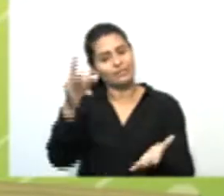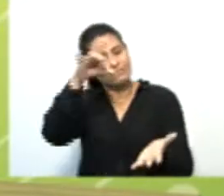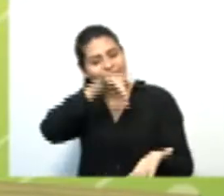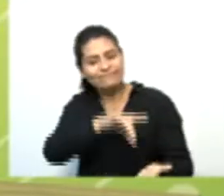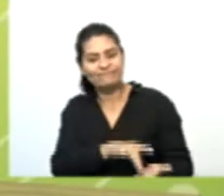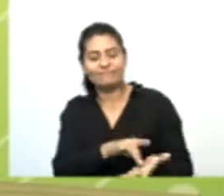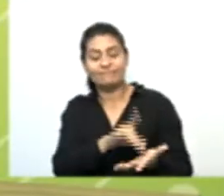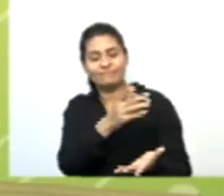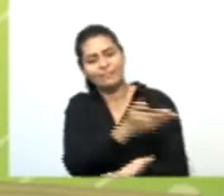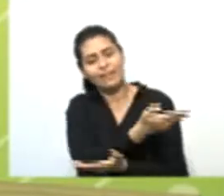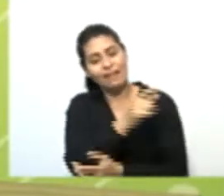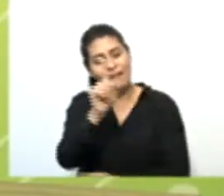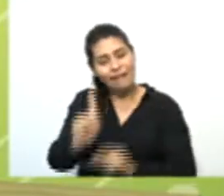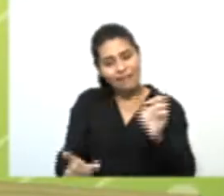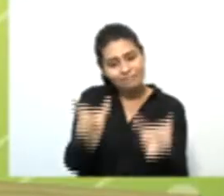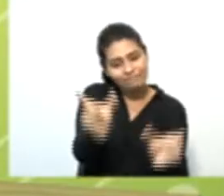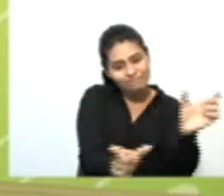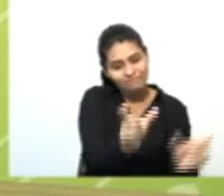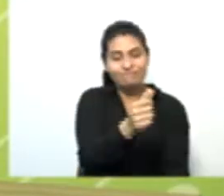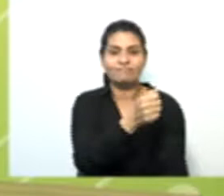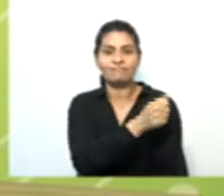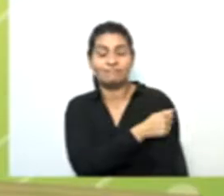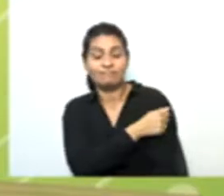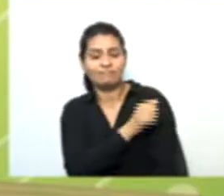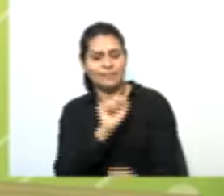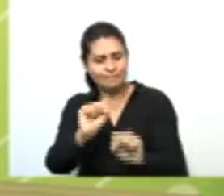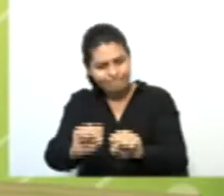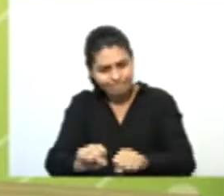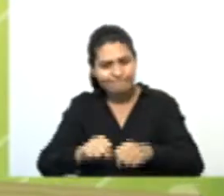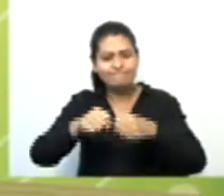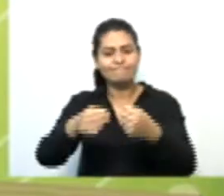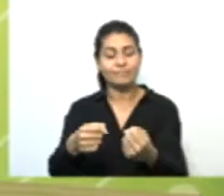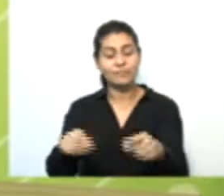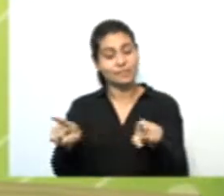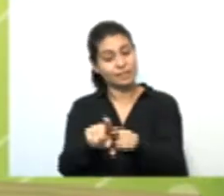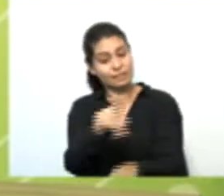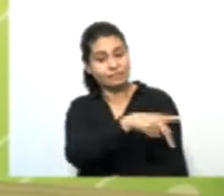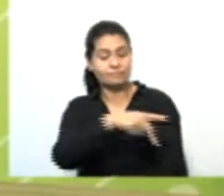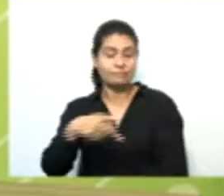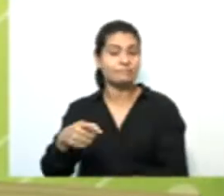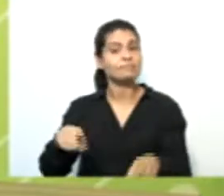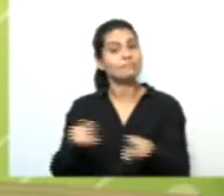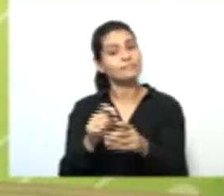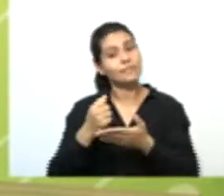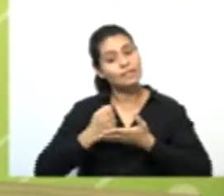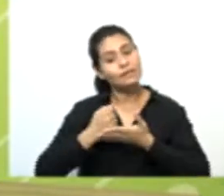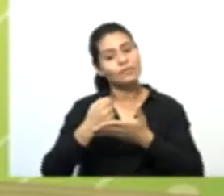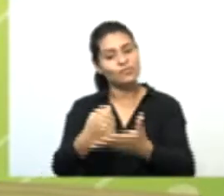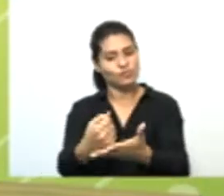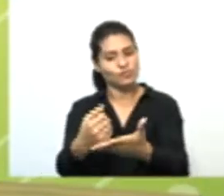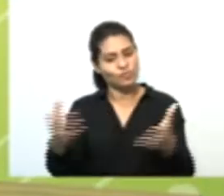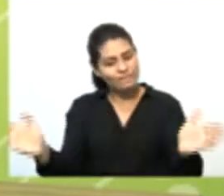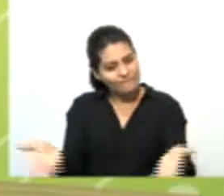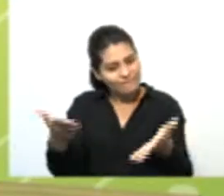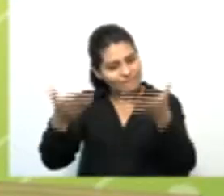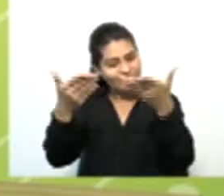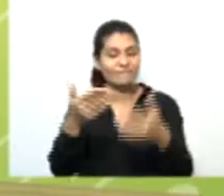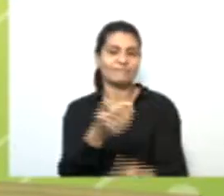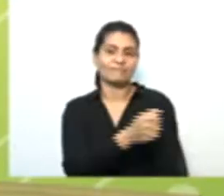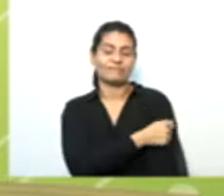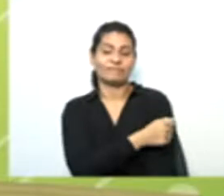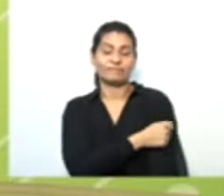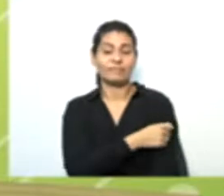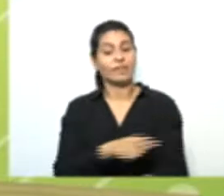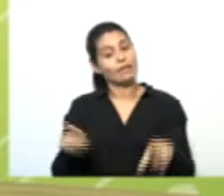coração cada aluno que se empenhou. Claro, a você, professor presencial, que deu essa força enorme aos nossos